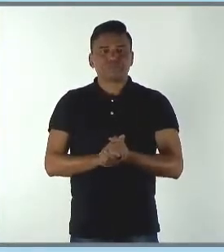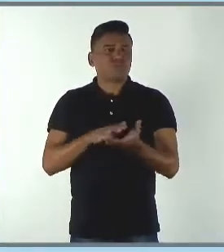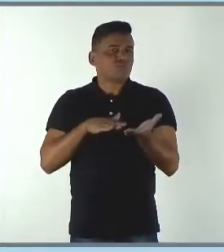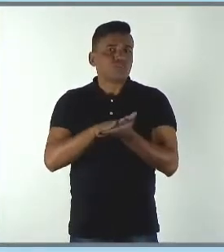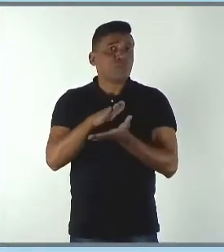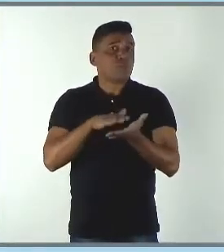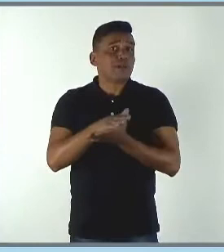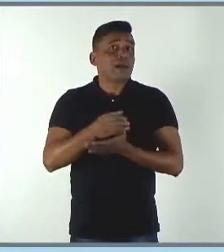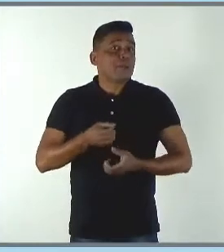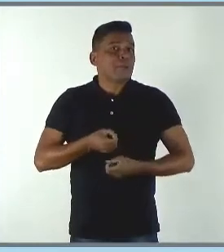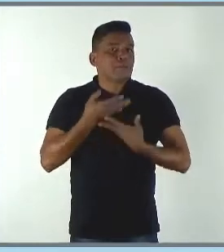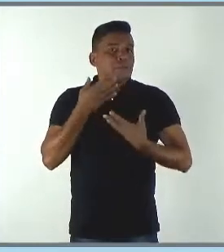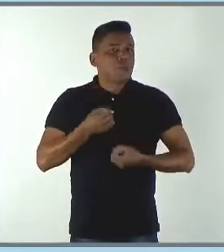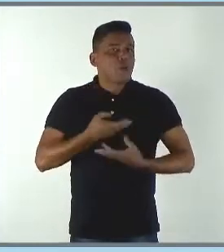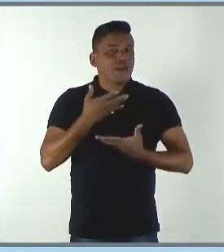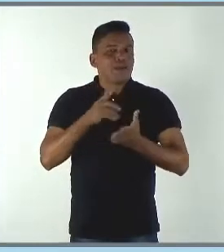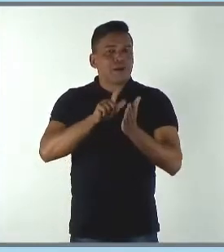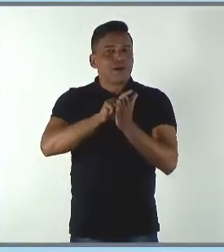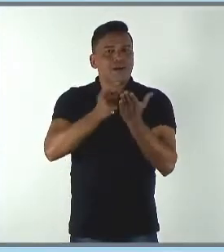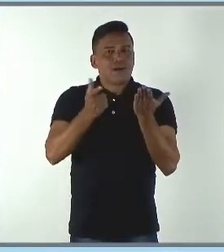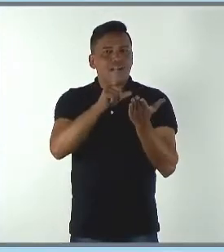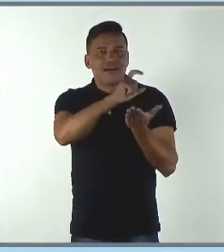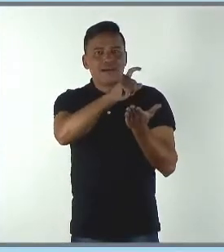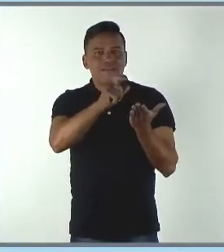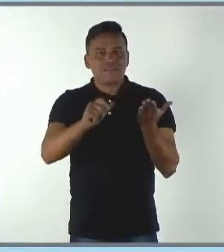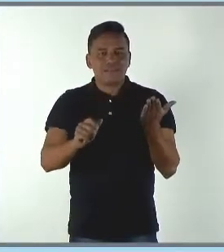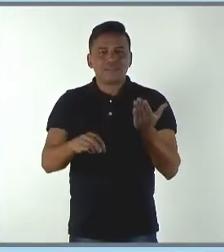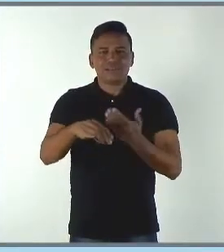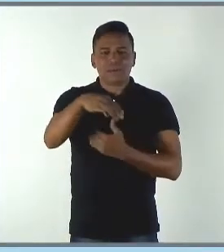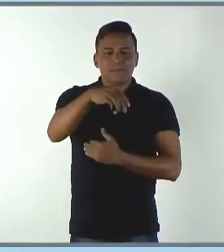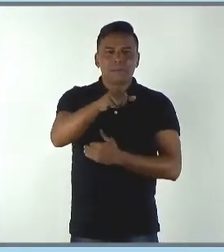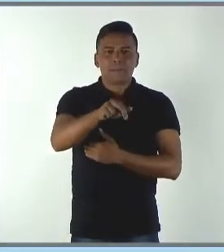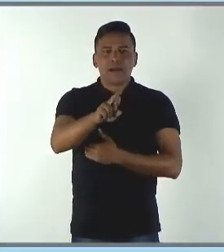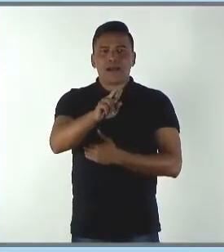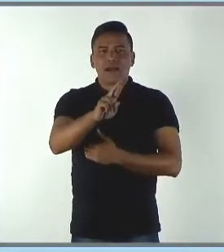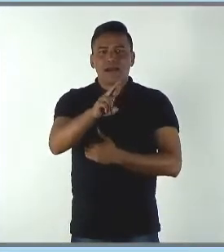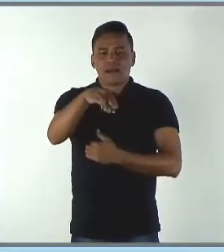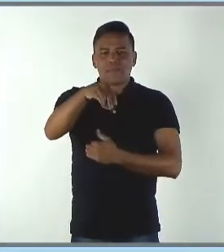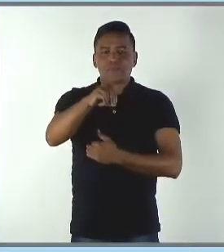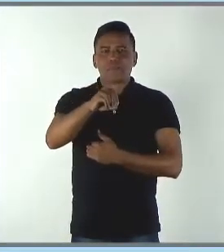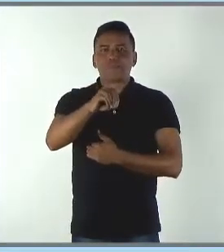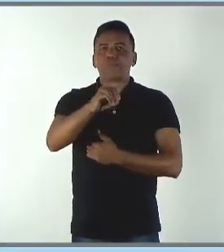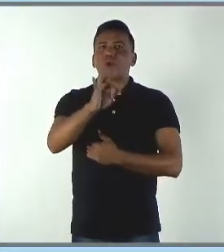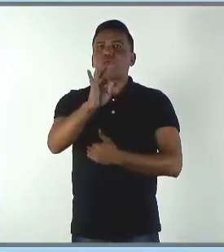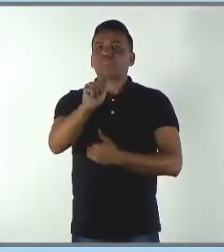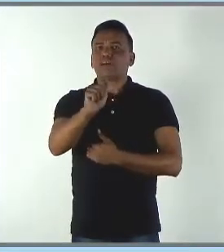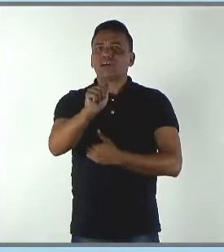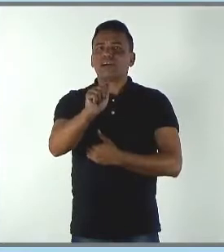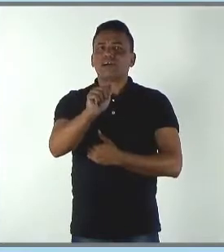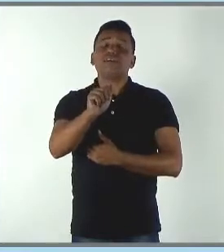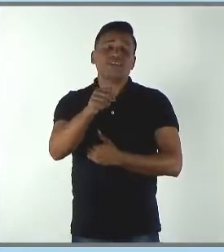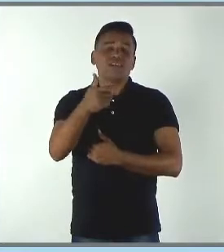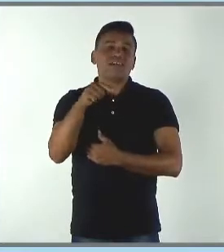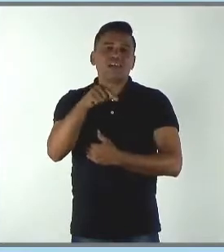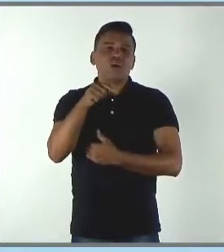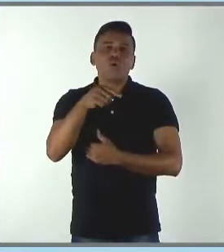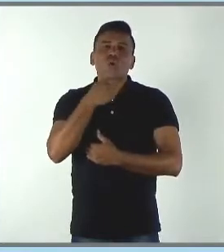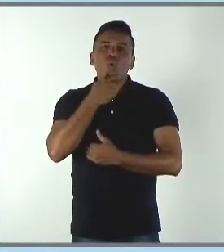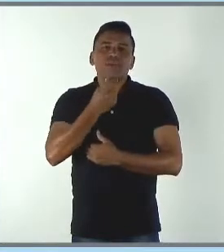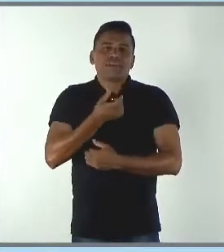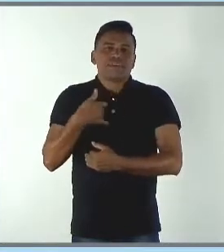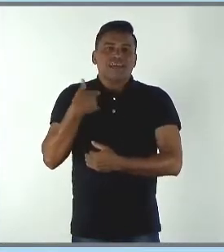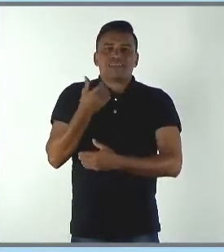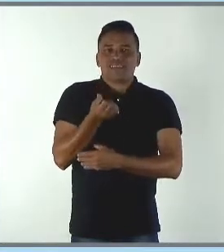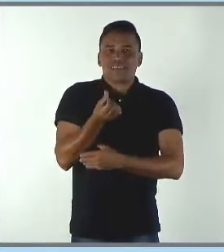poema na sua revista chamada Marmota Fluminense, de um rapaz de 16 anos. E esse rapaz não era ninguém